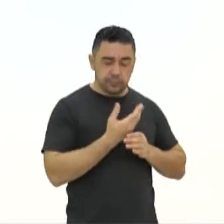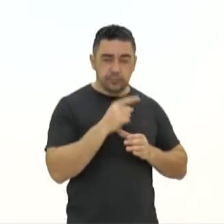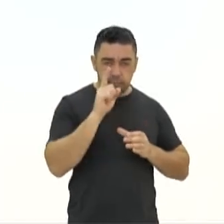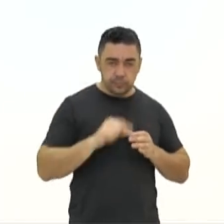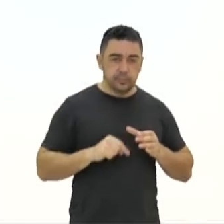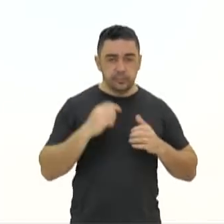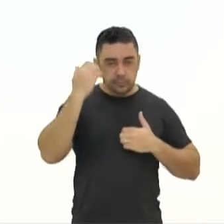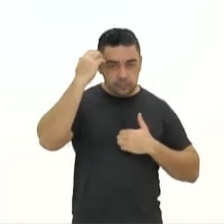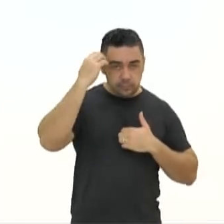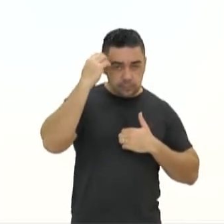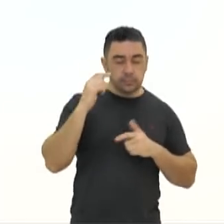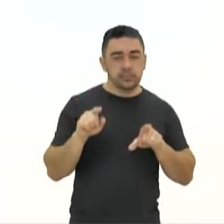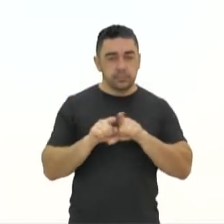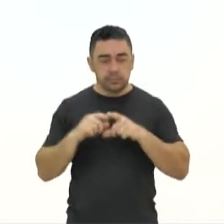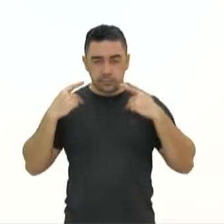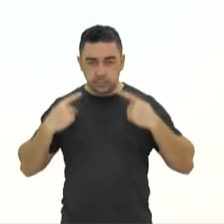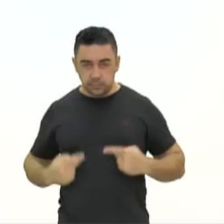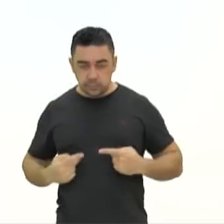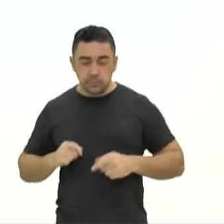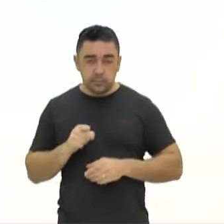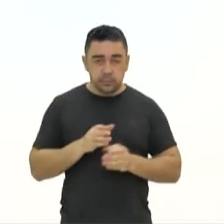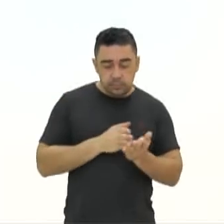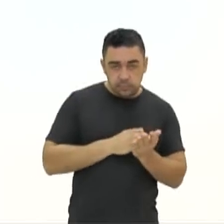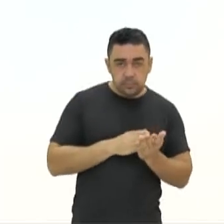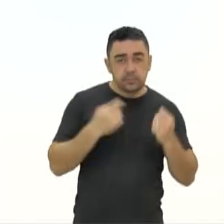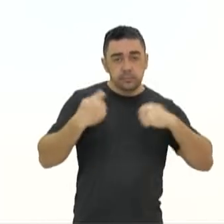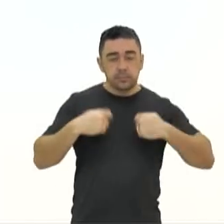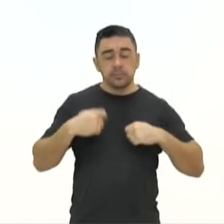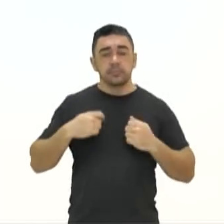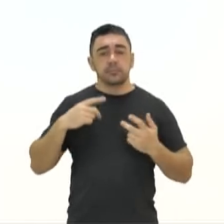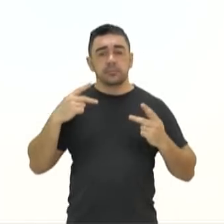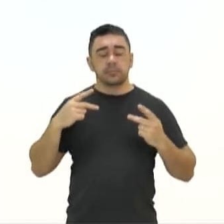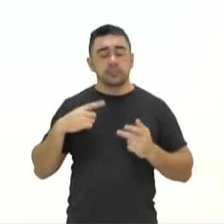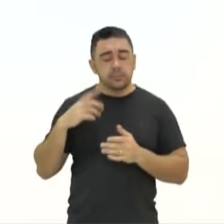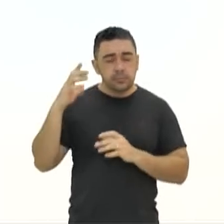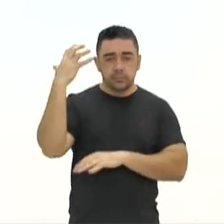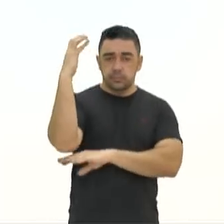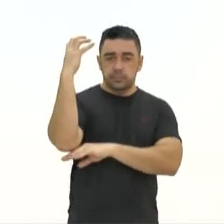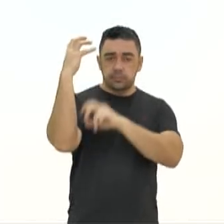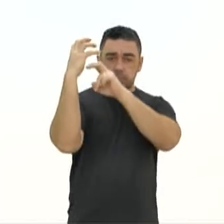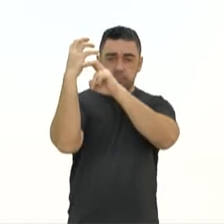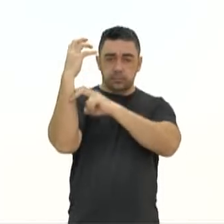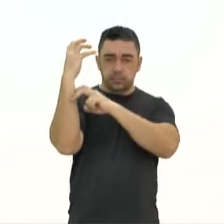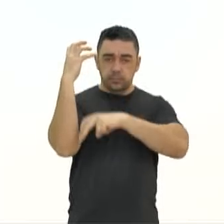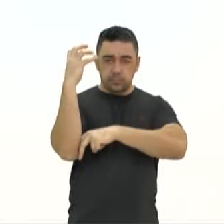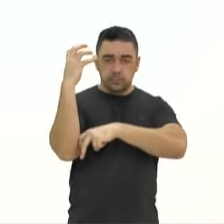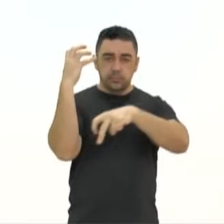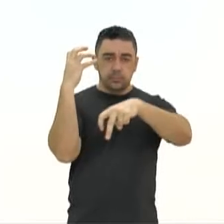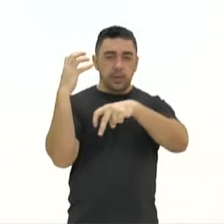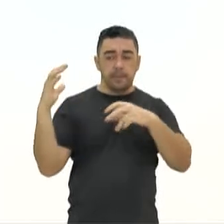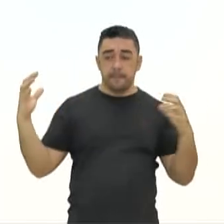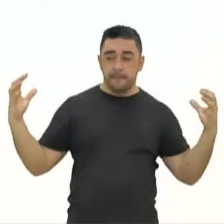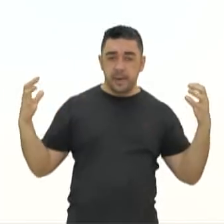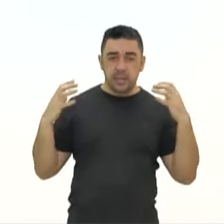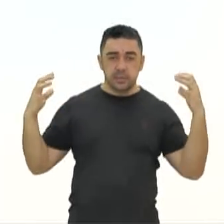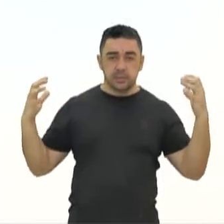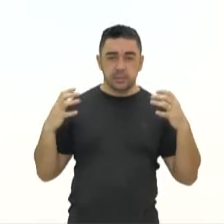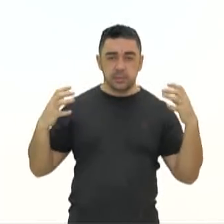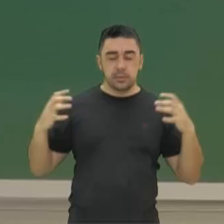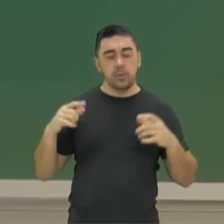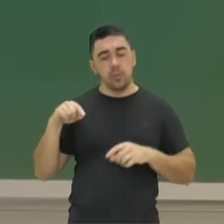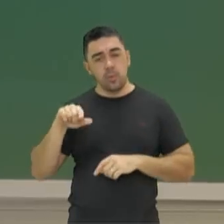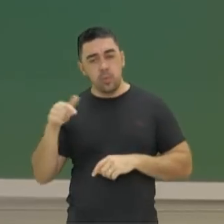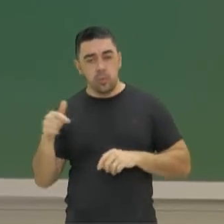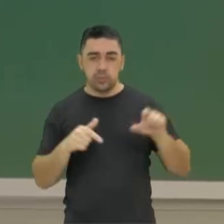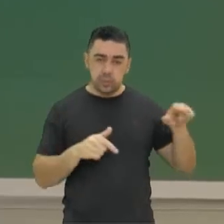humano, que era lá da savana, quando ela teve que descer das árvores, ela começou a ter diferentes pressões seletivas em cada lado ali, um lado com árvore,